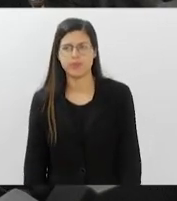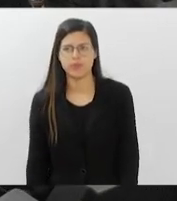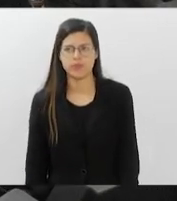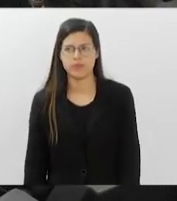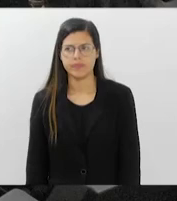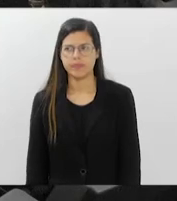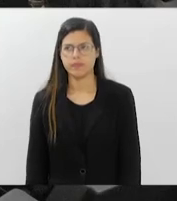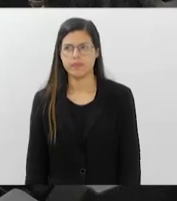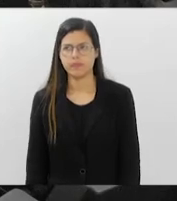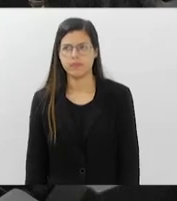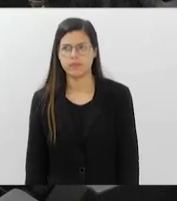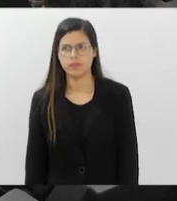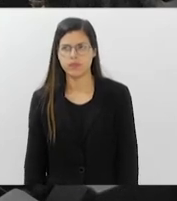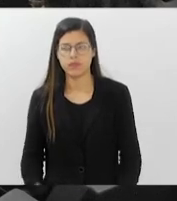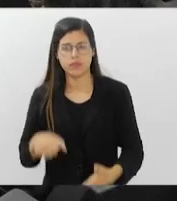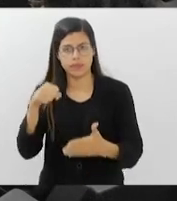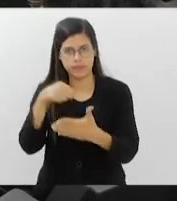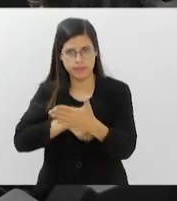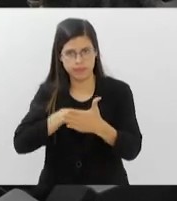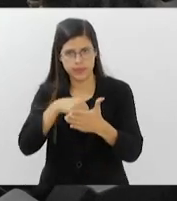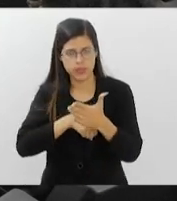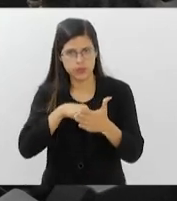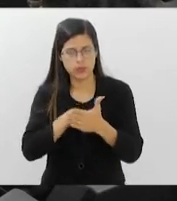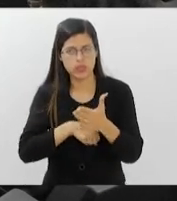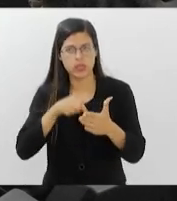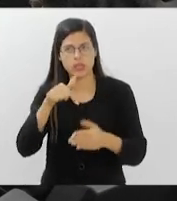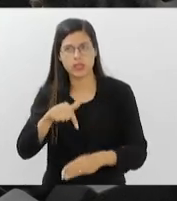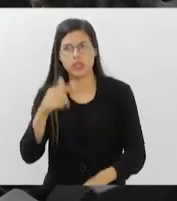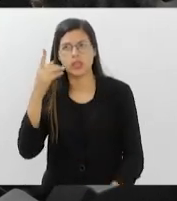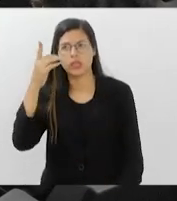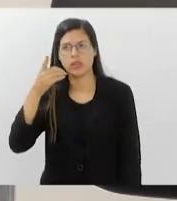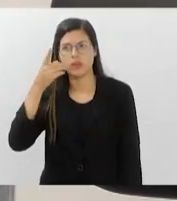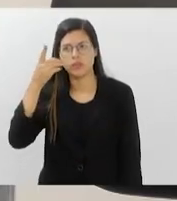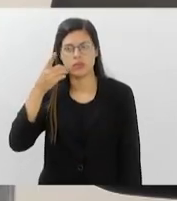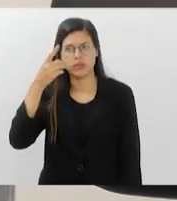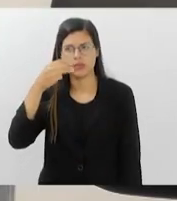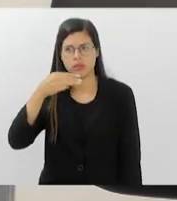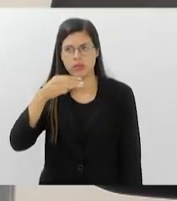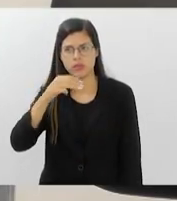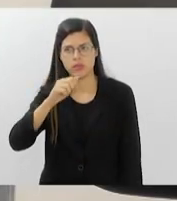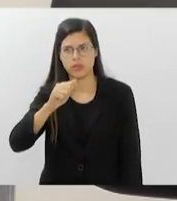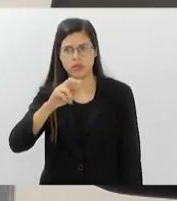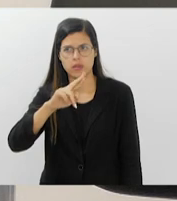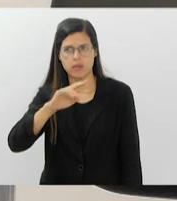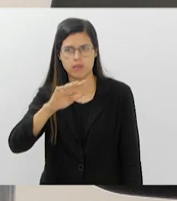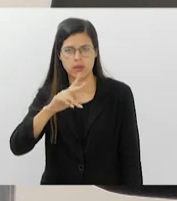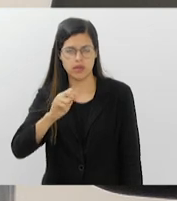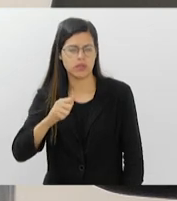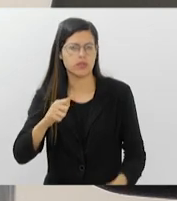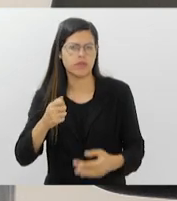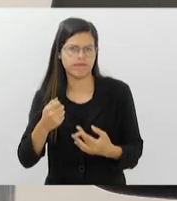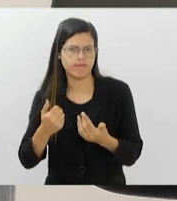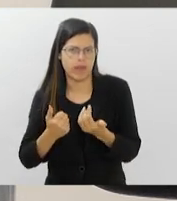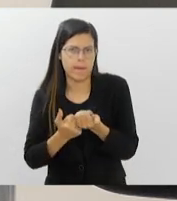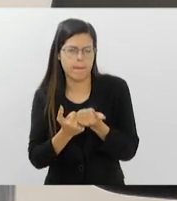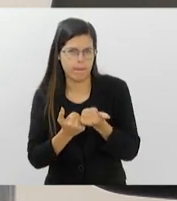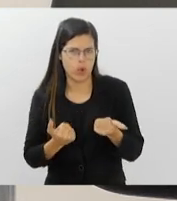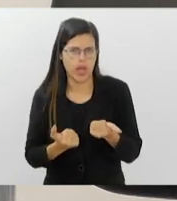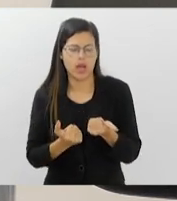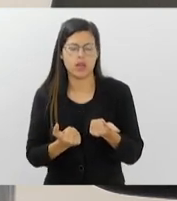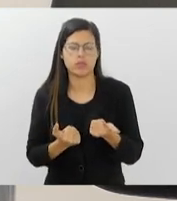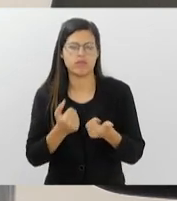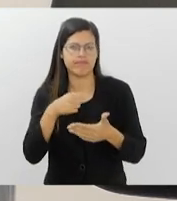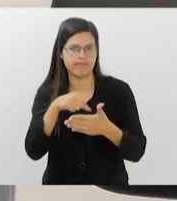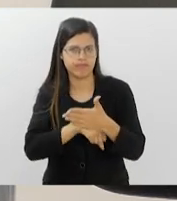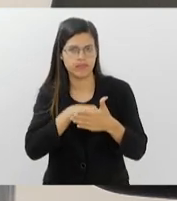Estado Minha Luta aqui a deputada Marta Rocha tem sido parceira dessa luta é